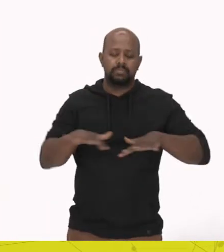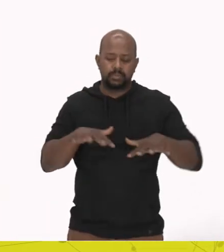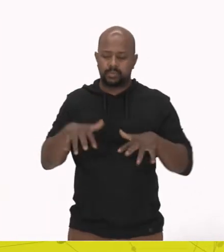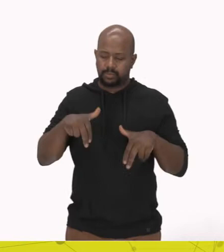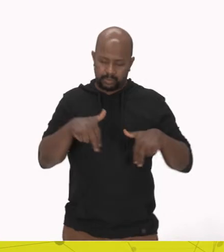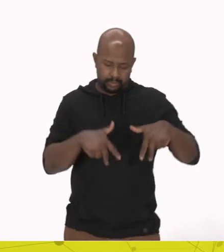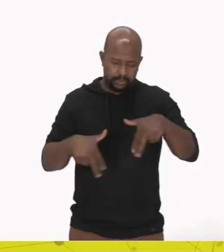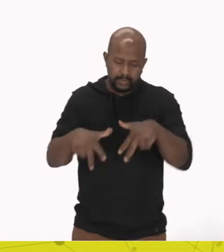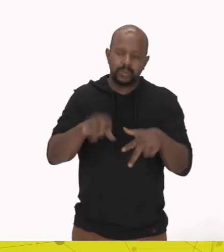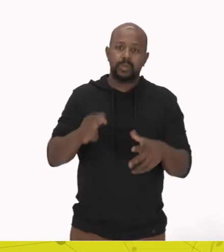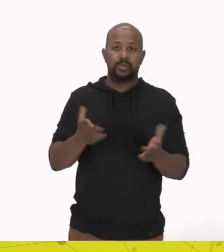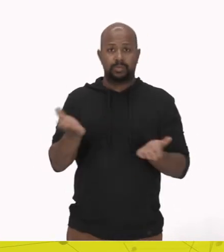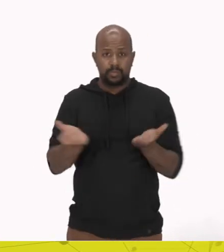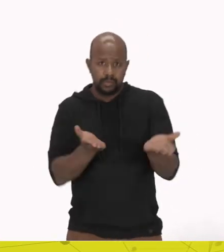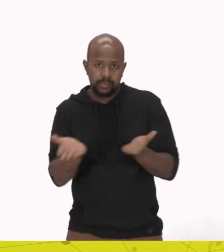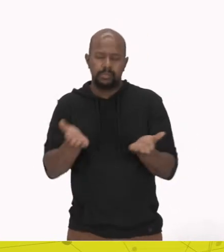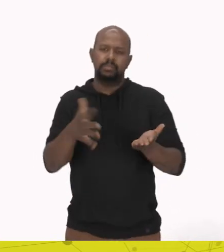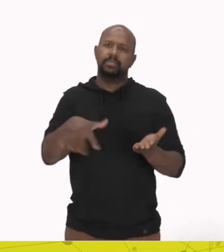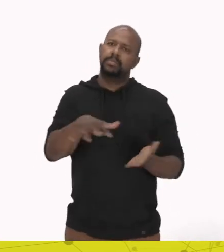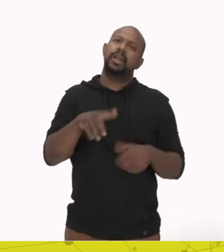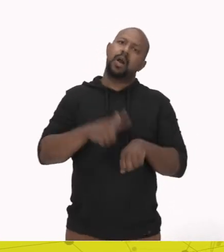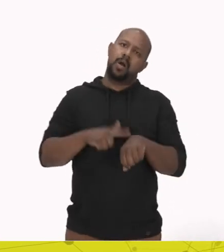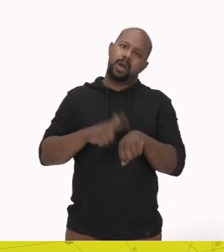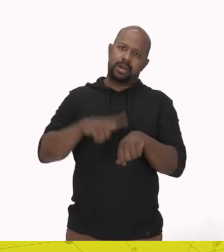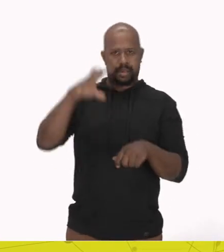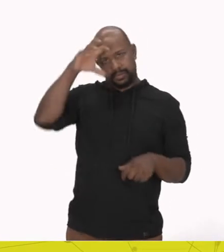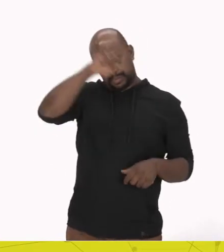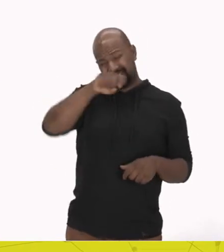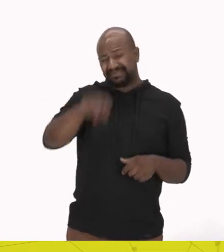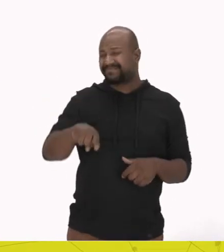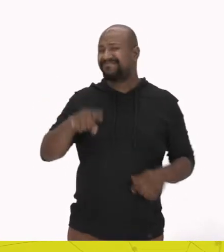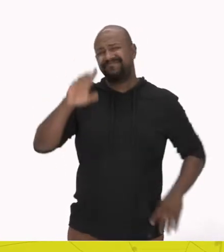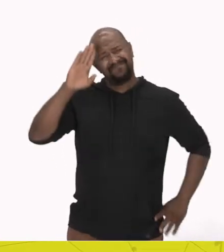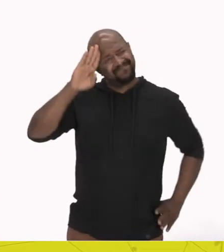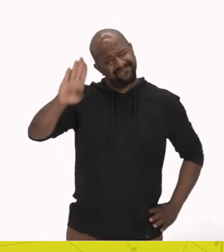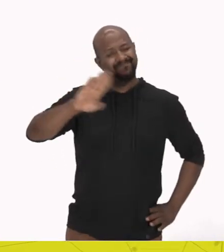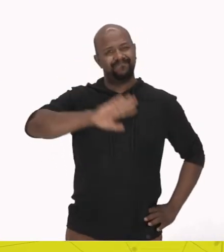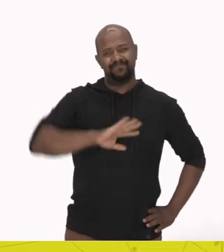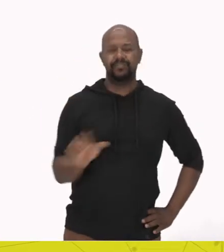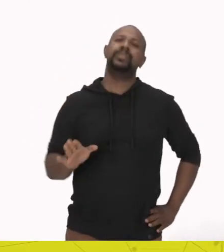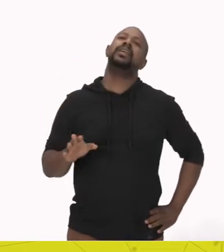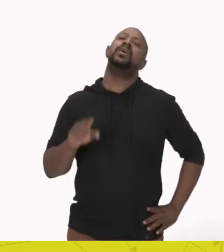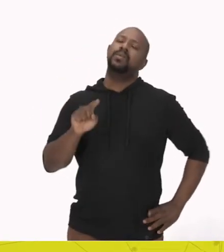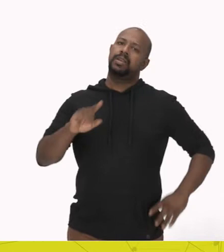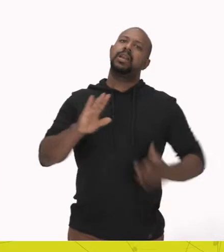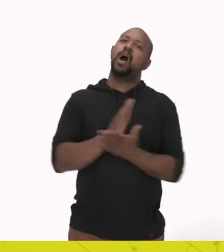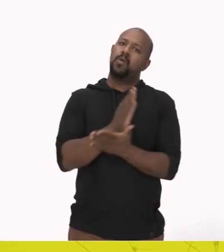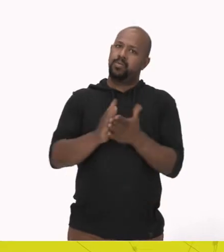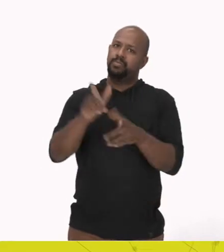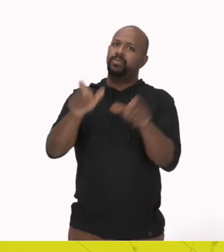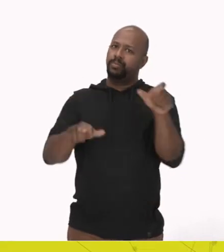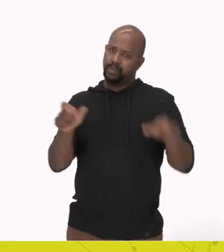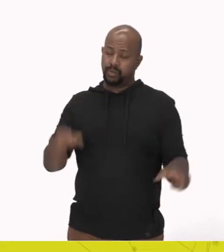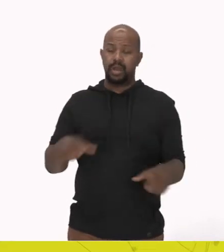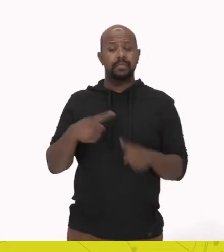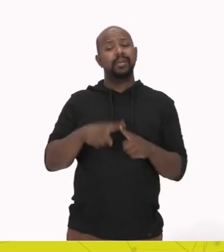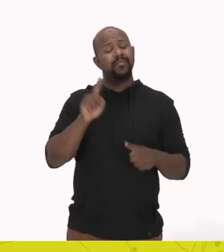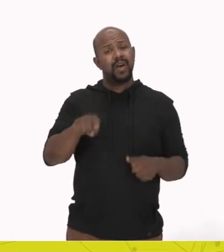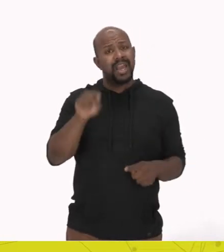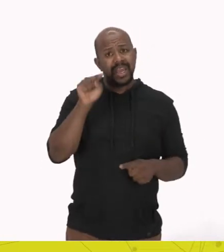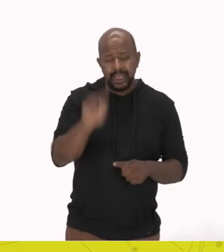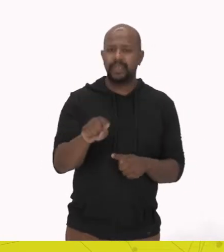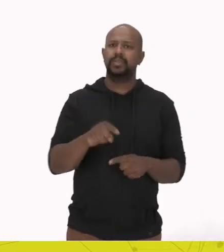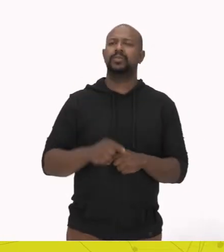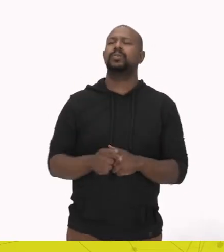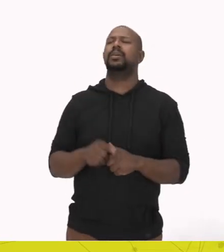de locomoção ou de mediação no aprendizado. E isso foi fundamental em alguns casos,